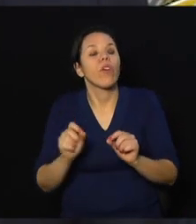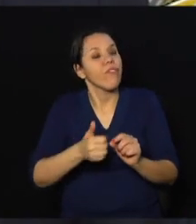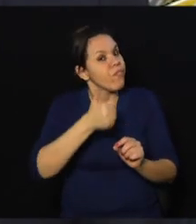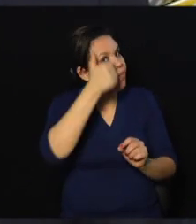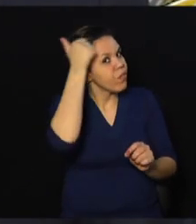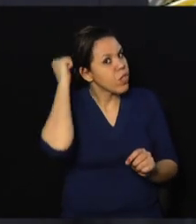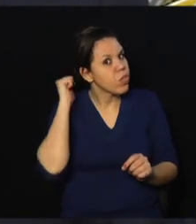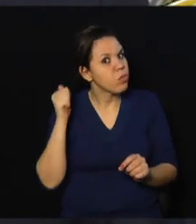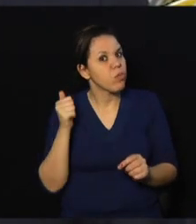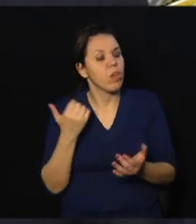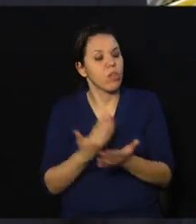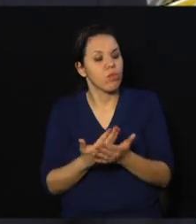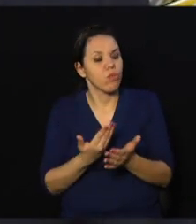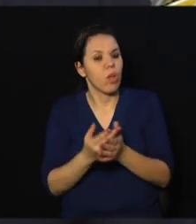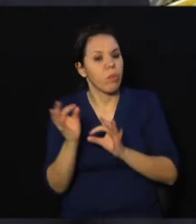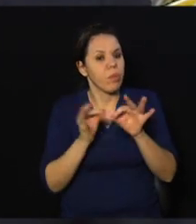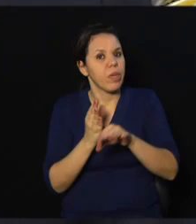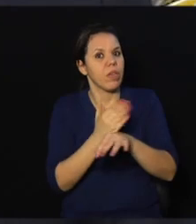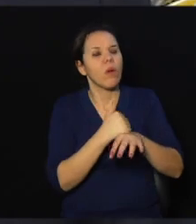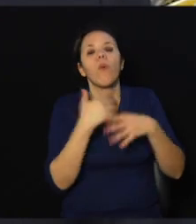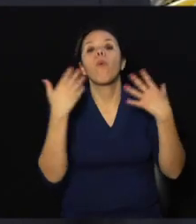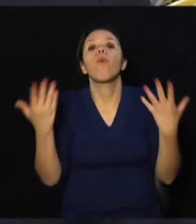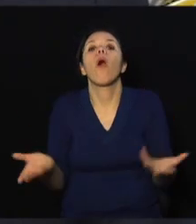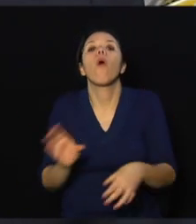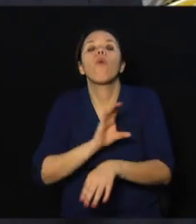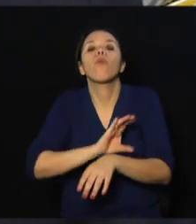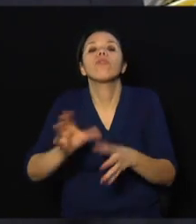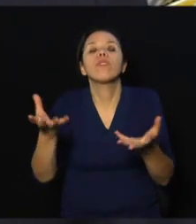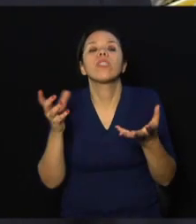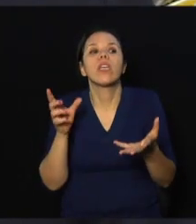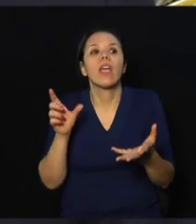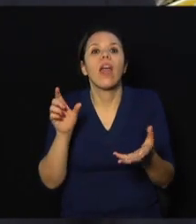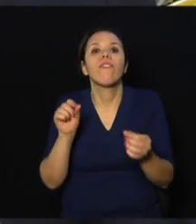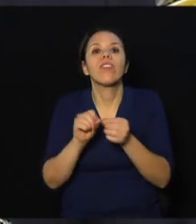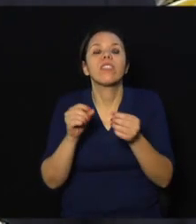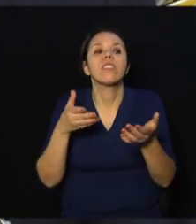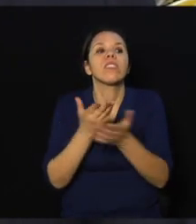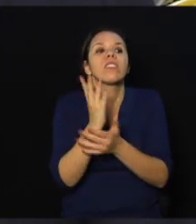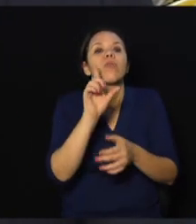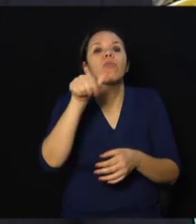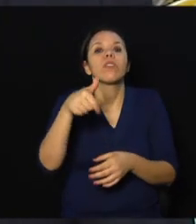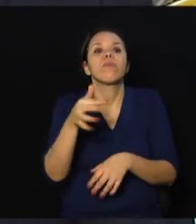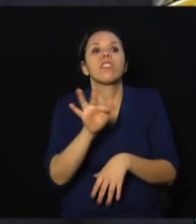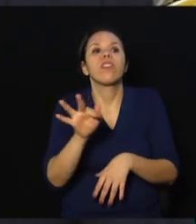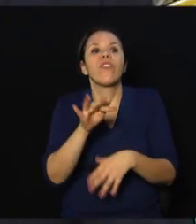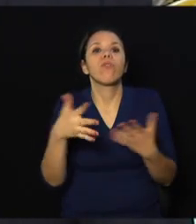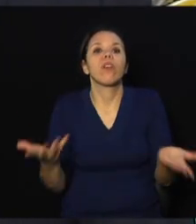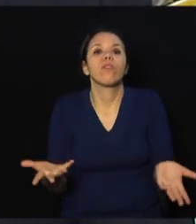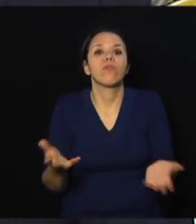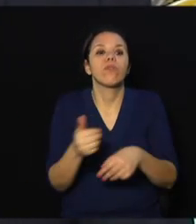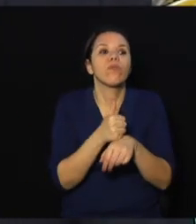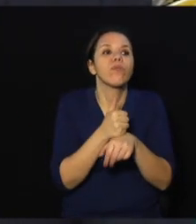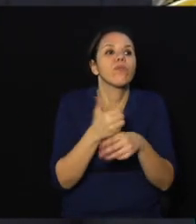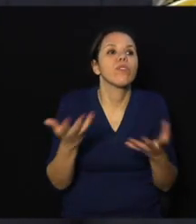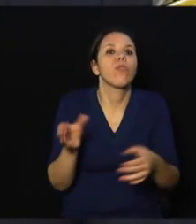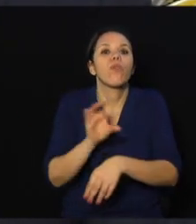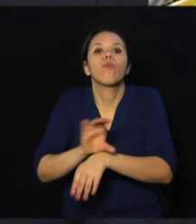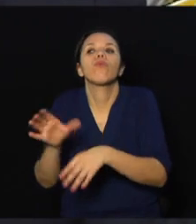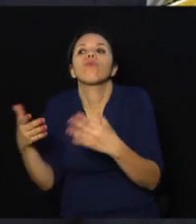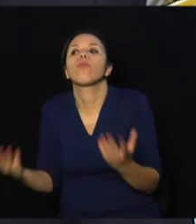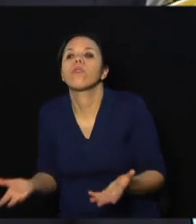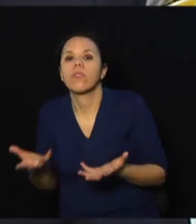é justamente definir o curso que quer. Por que eu falo isso? Porque eu sabendo o curso que eu quero, eu consigo